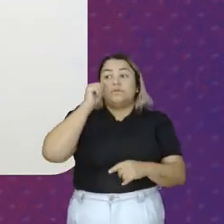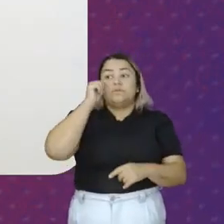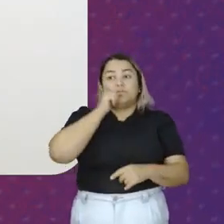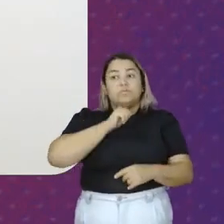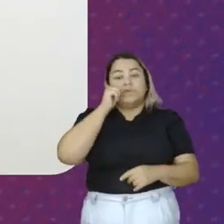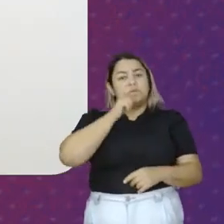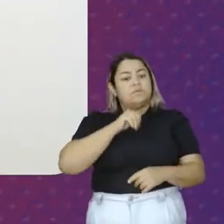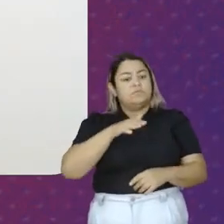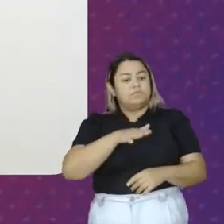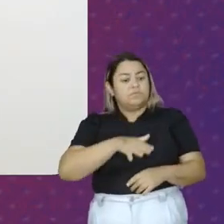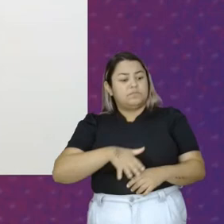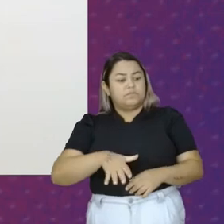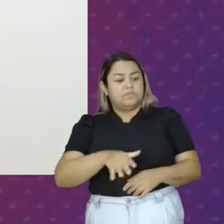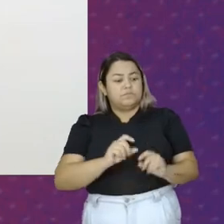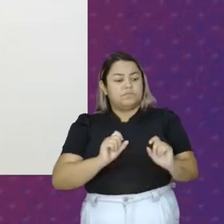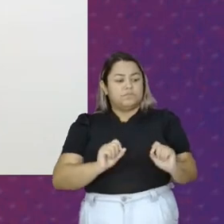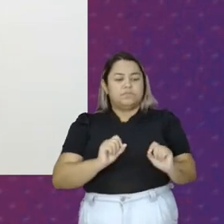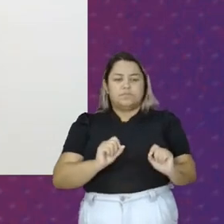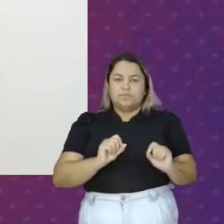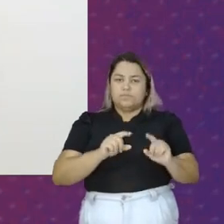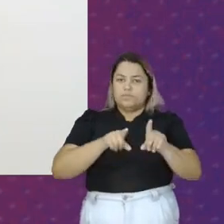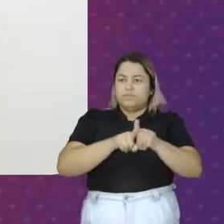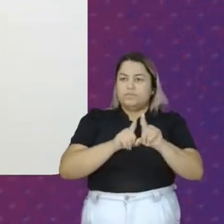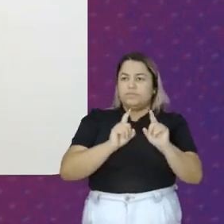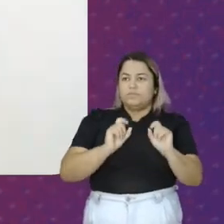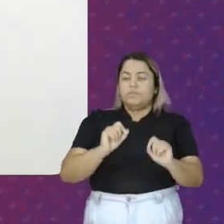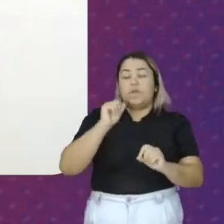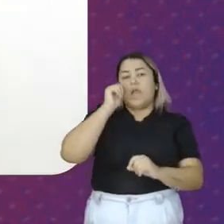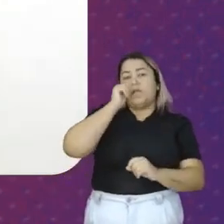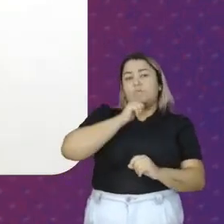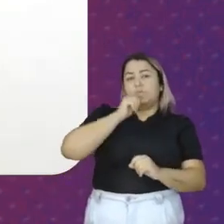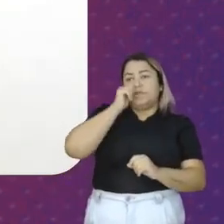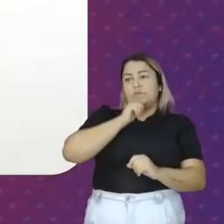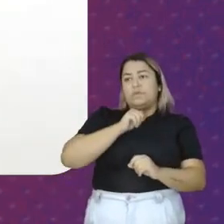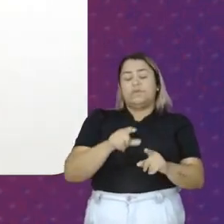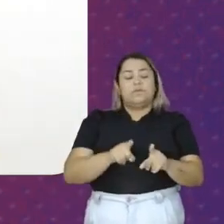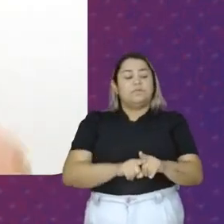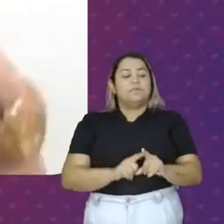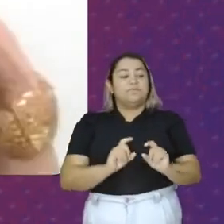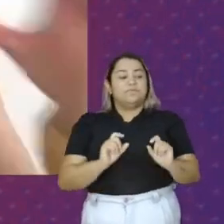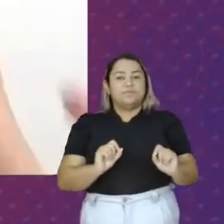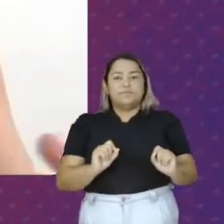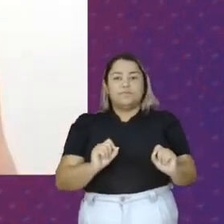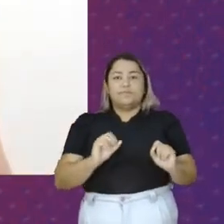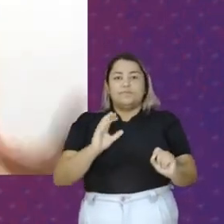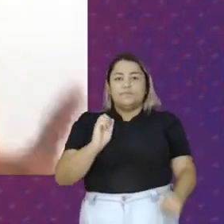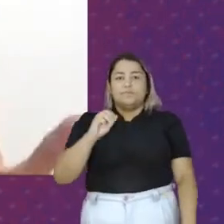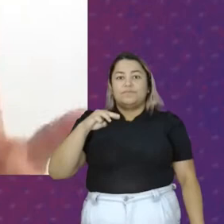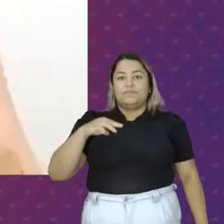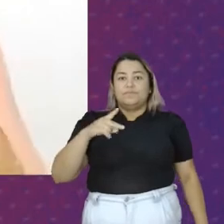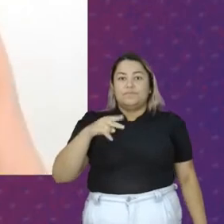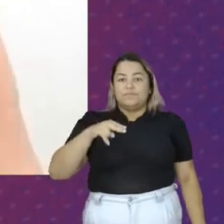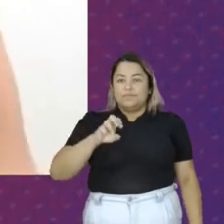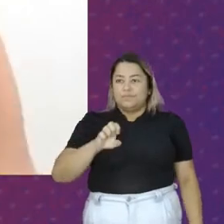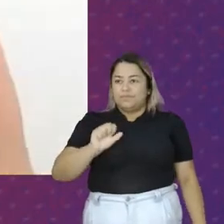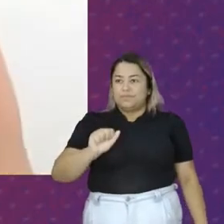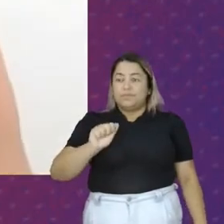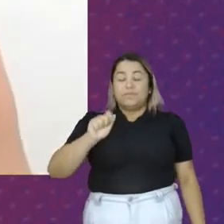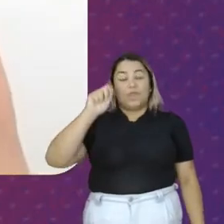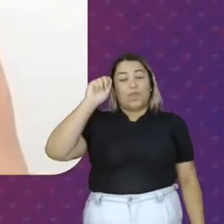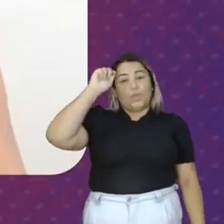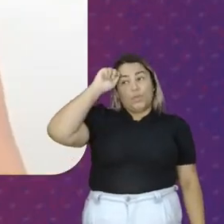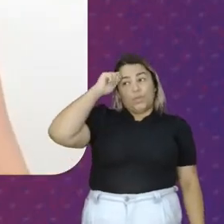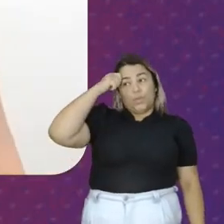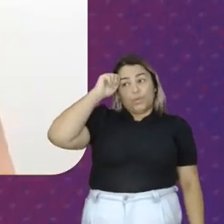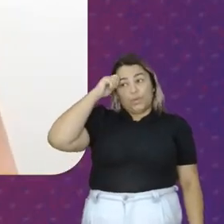em geral, especificamente a mulher camponesa, a mulher quilombola, e